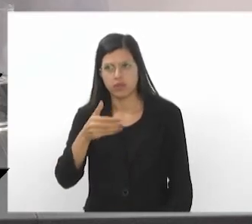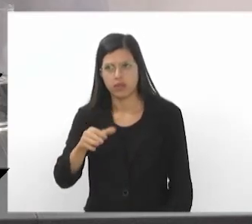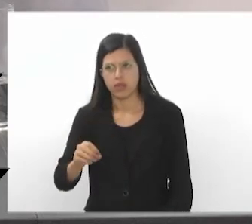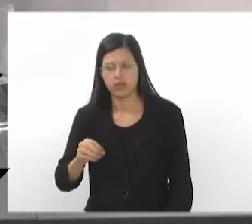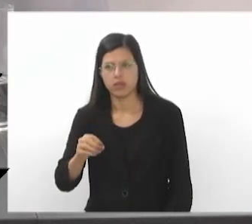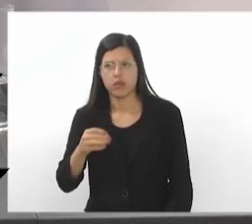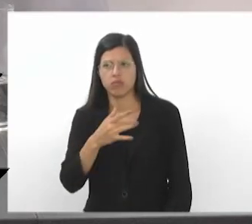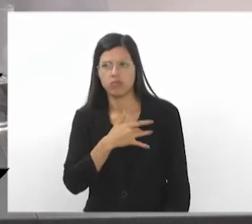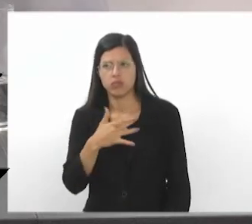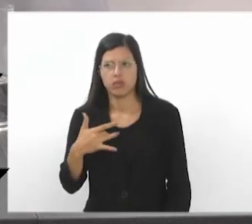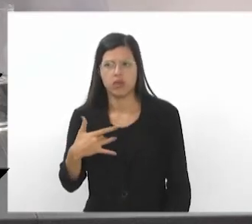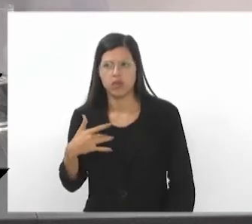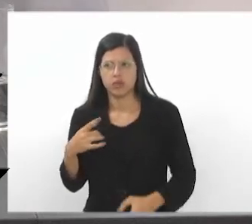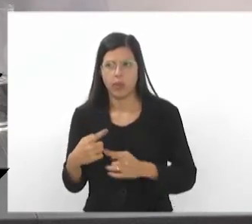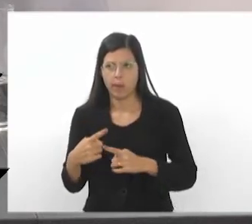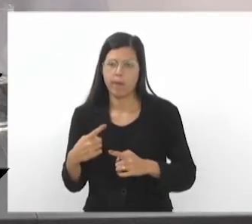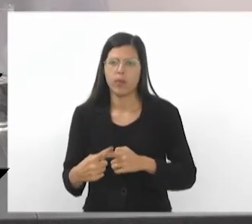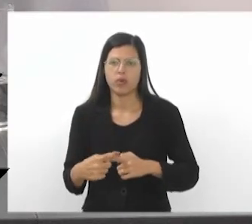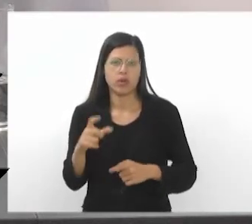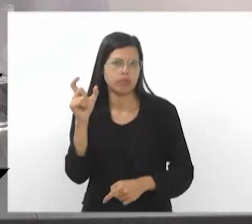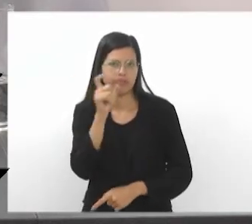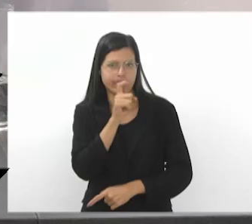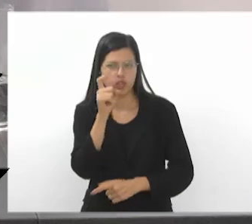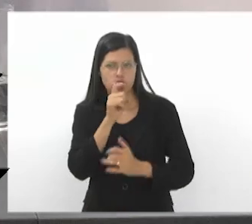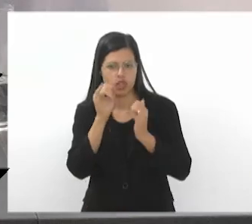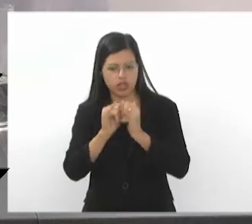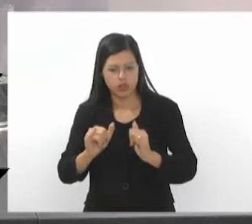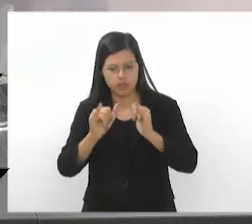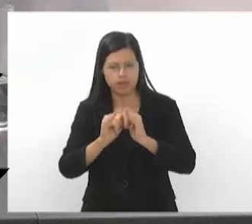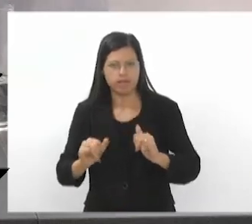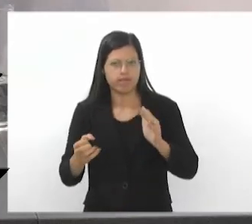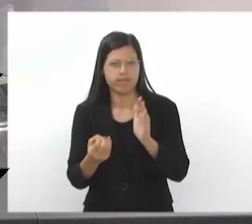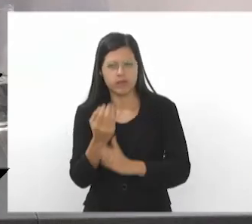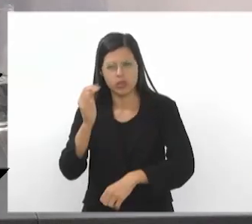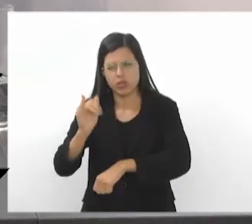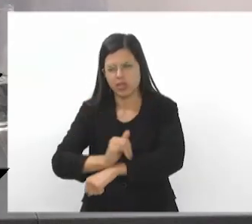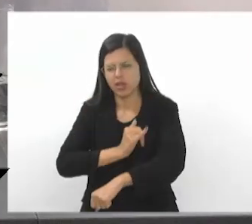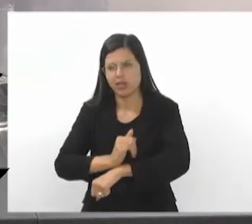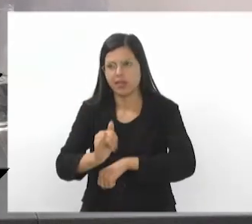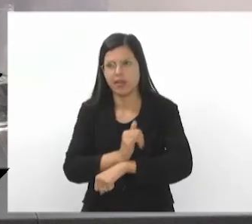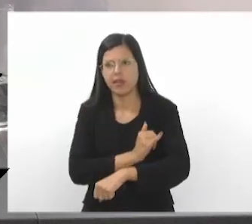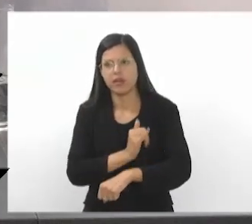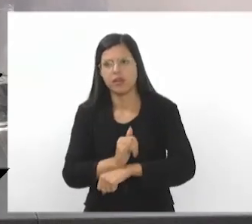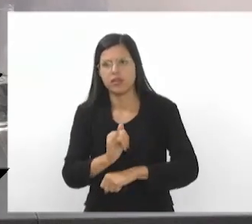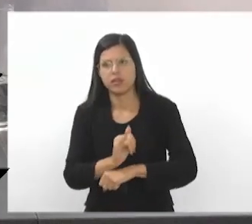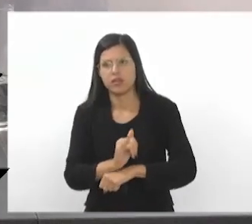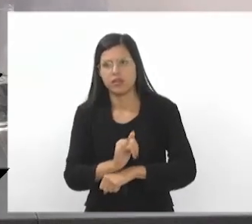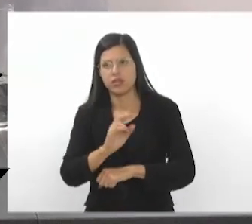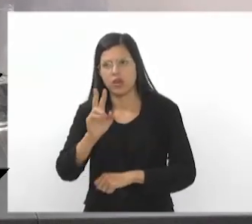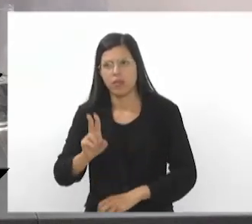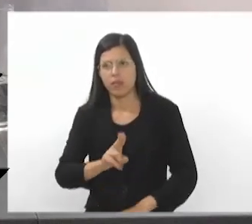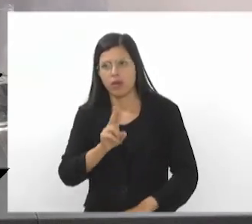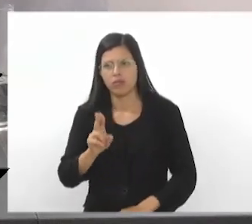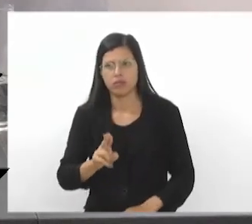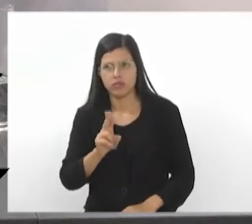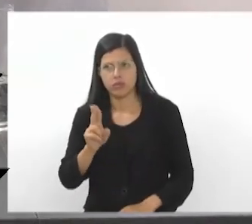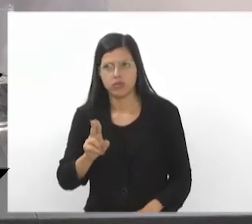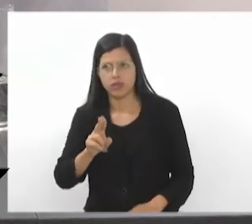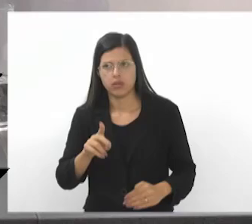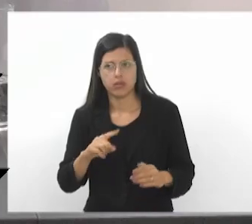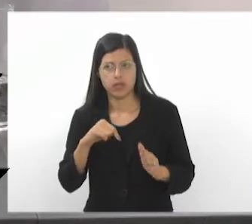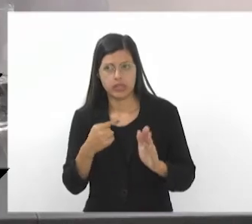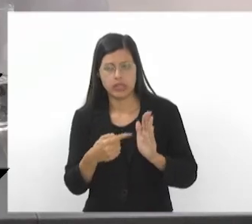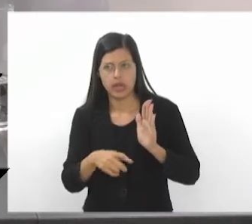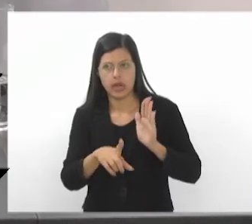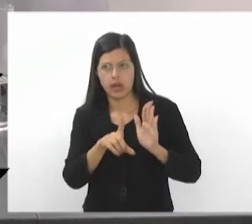dos empecilhos artificiais criados como subterfúgio à aplicação da nossa lei aqui, consequentemente